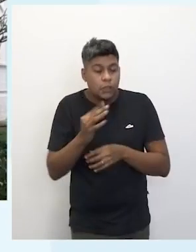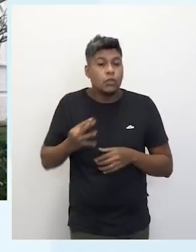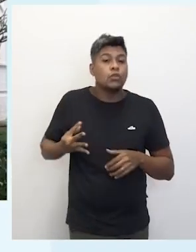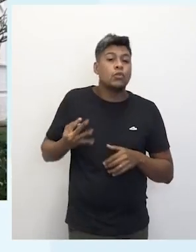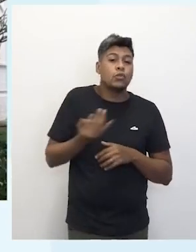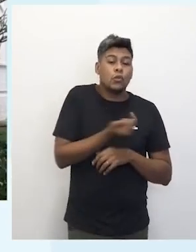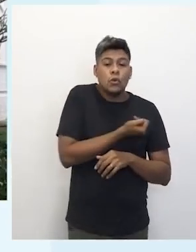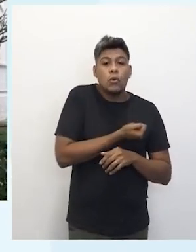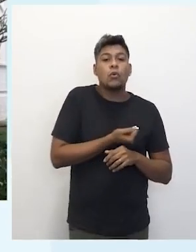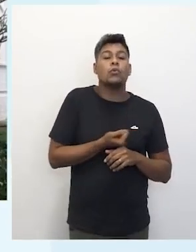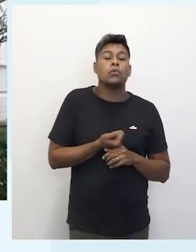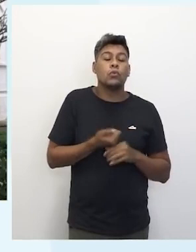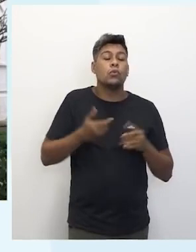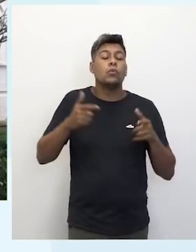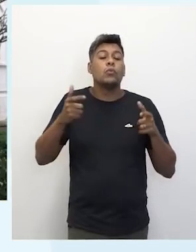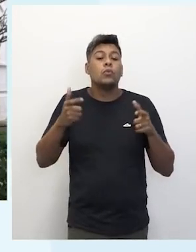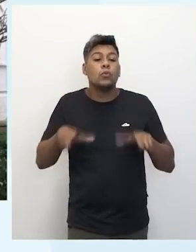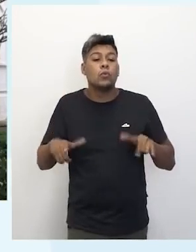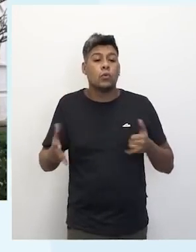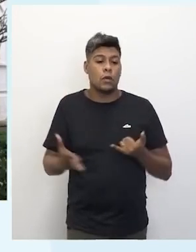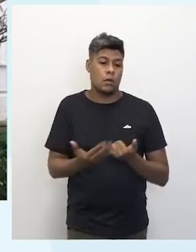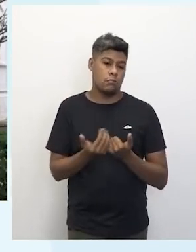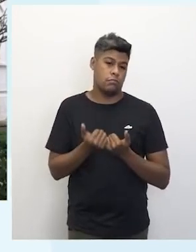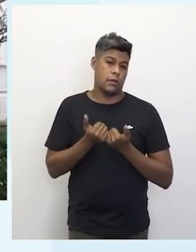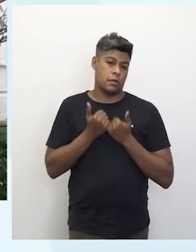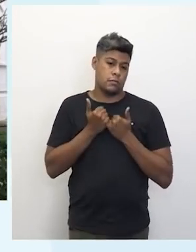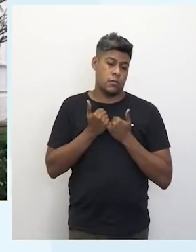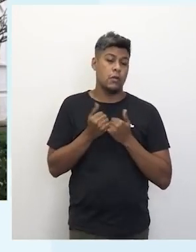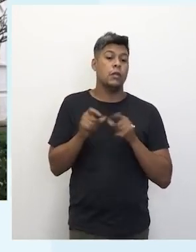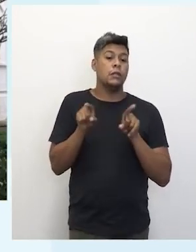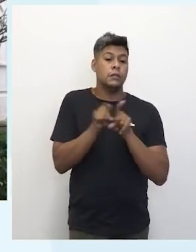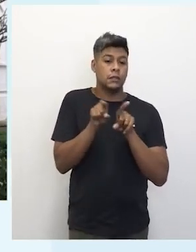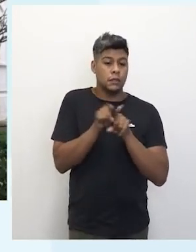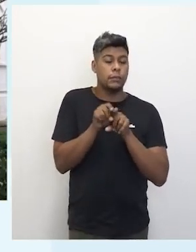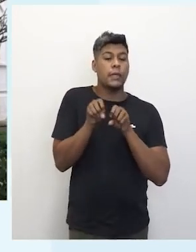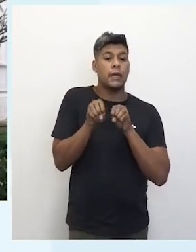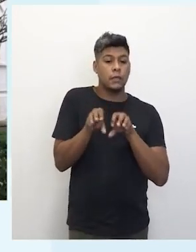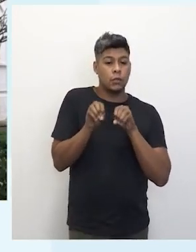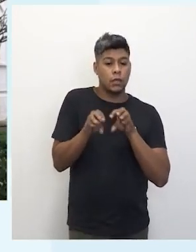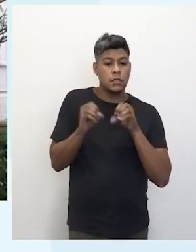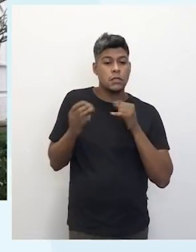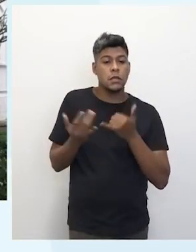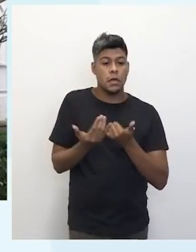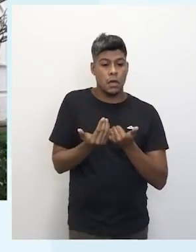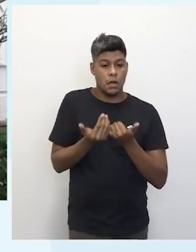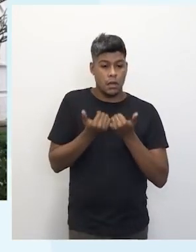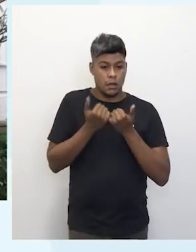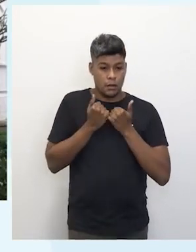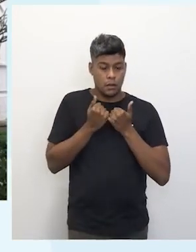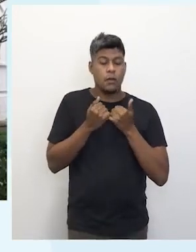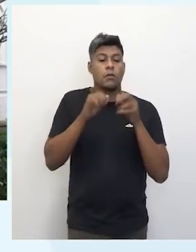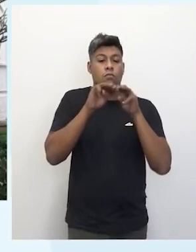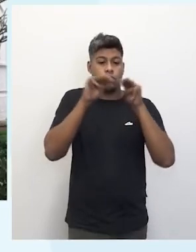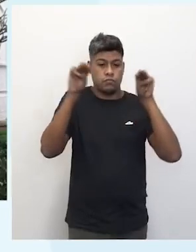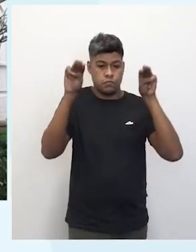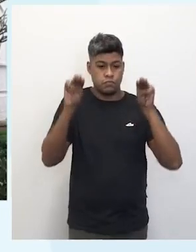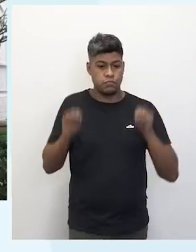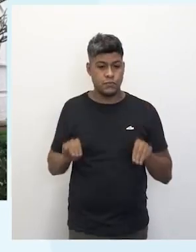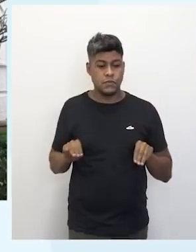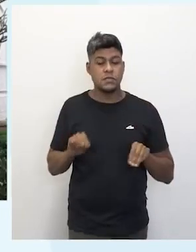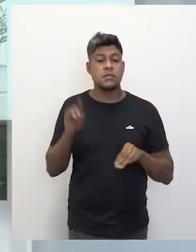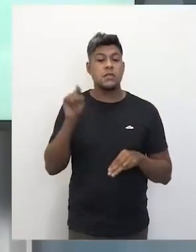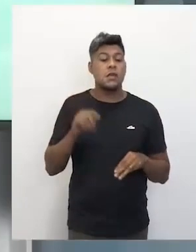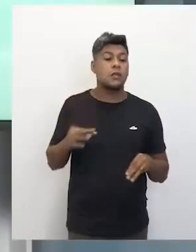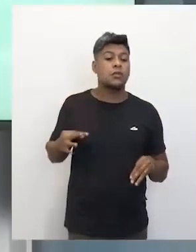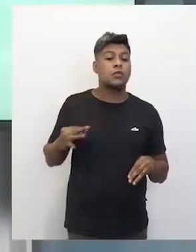esse patrimônio aí, tá? E também, né, procedimentos de educação patrimonial em museus, eles promovem também. Então,